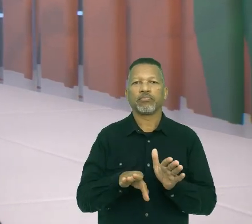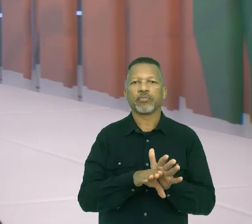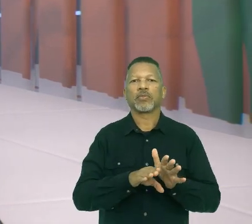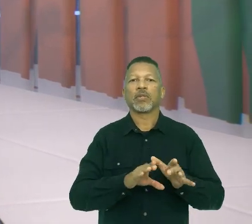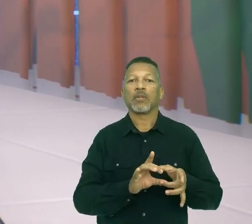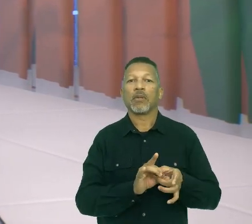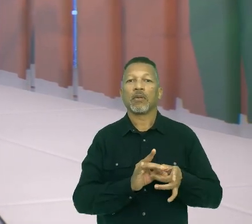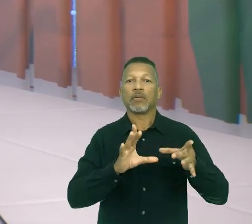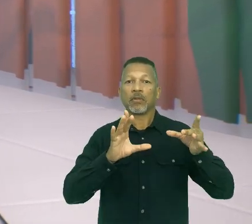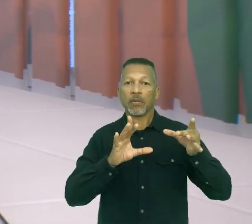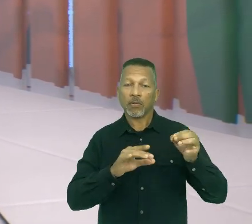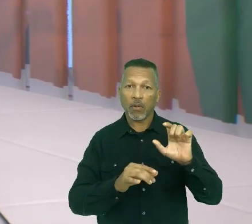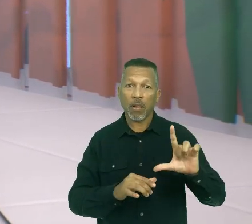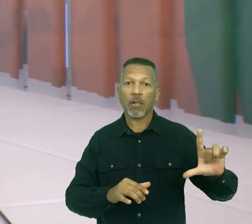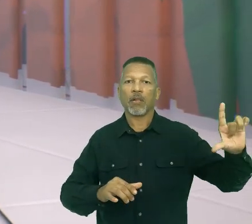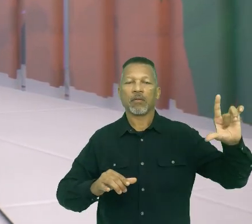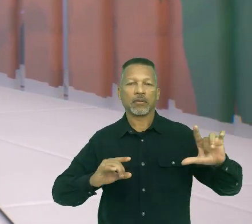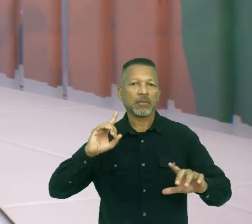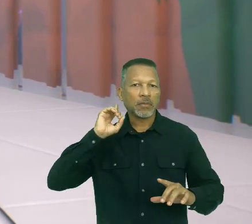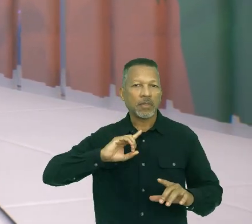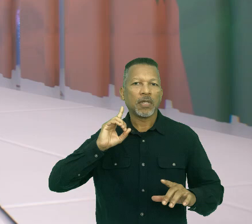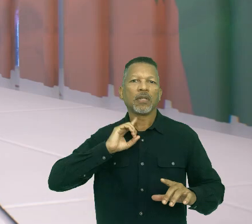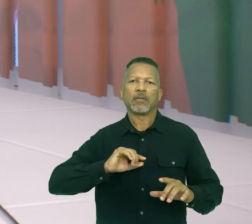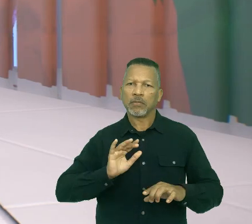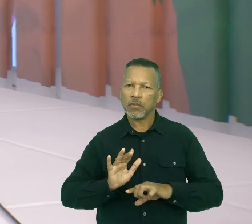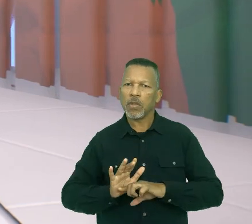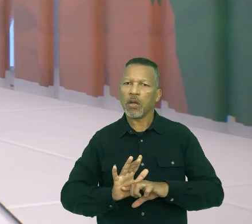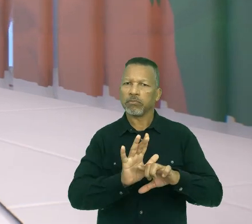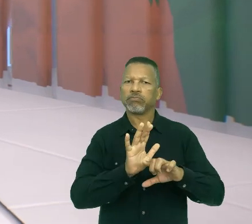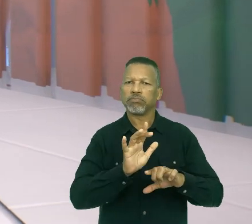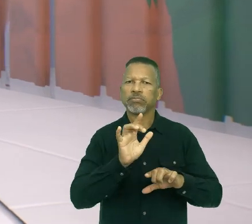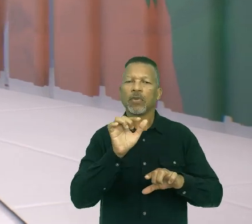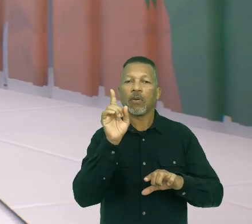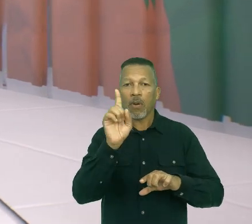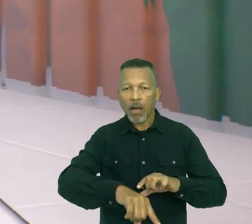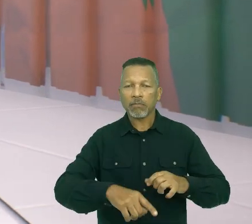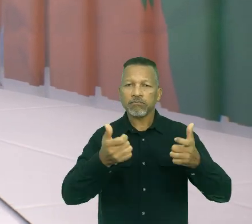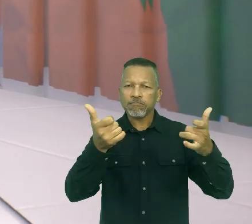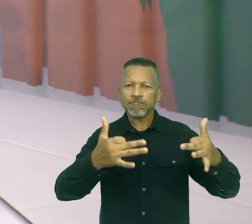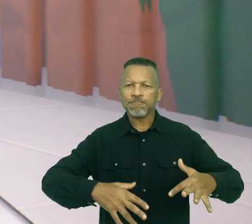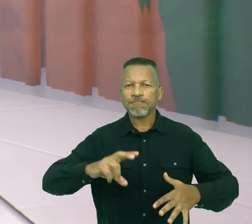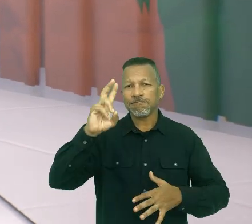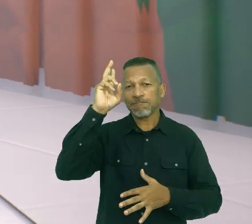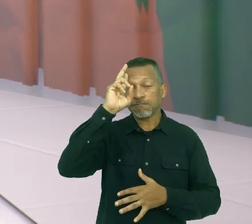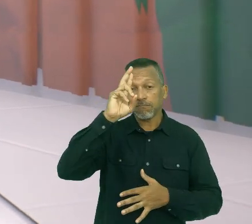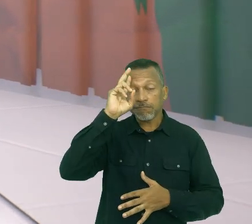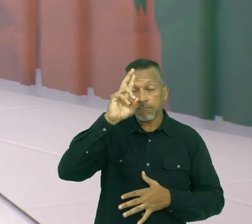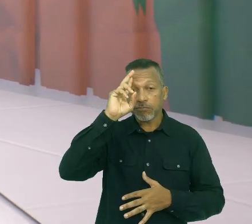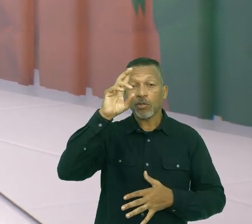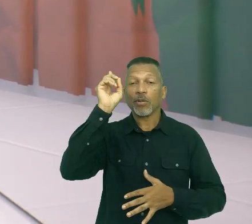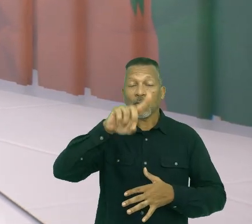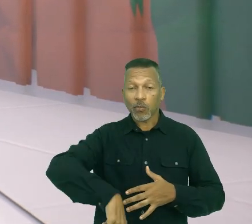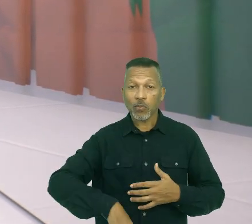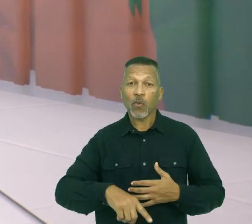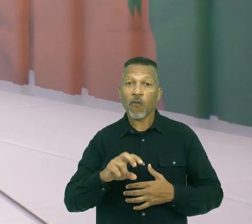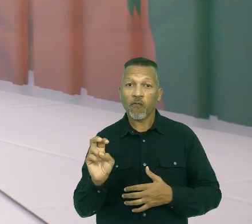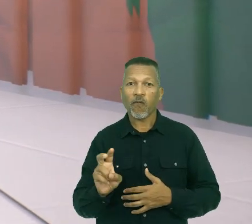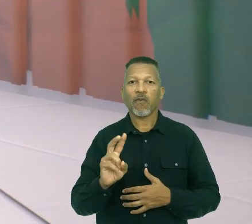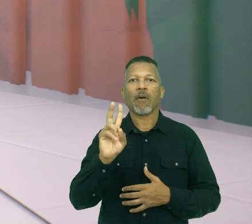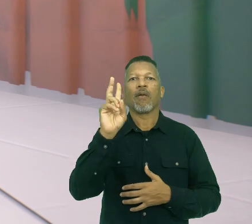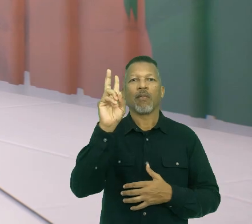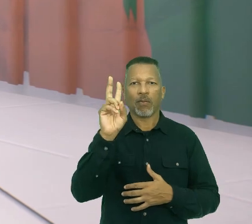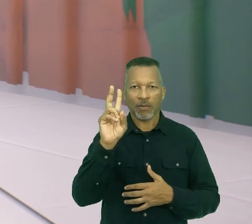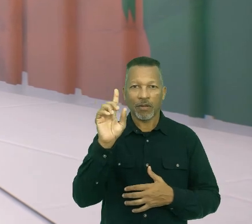mineiro pela coroa portuguesa. Eles ajudam a narrar a trajetória de uma cidade cuja riqueza cultural